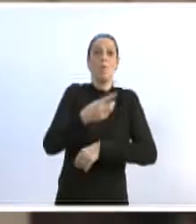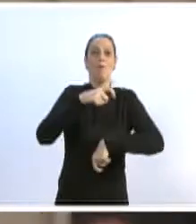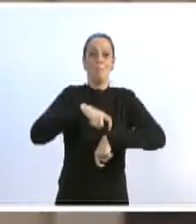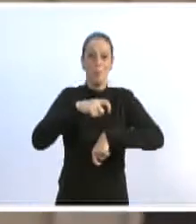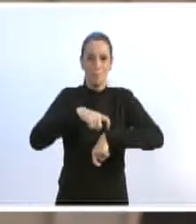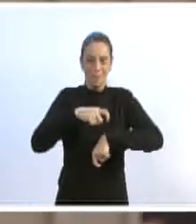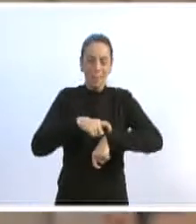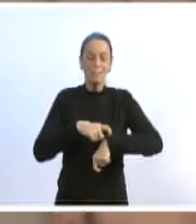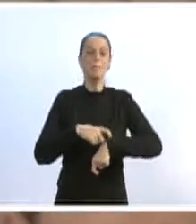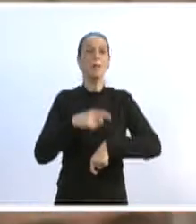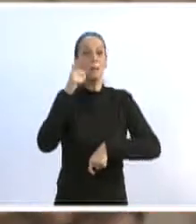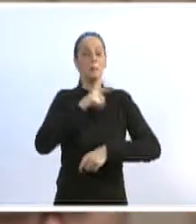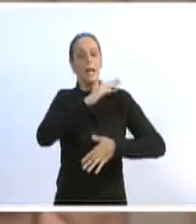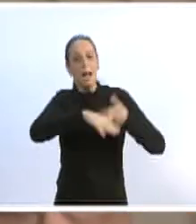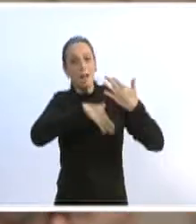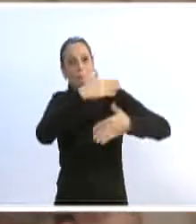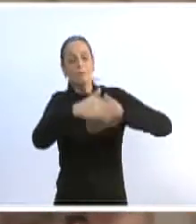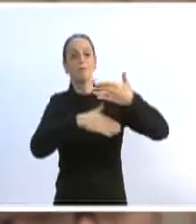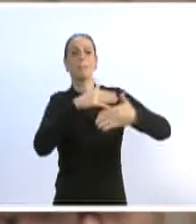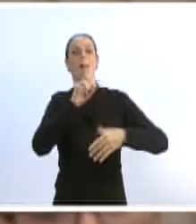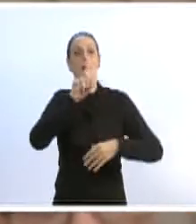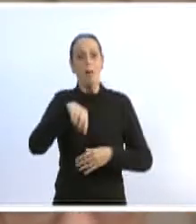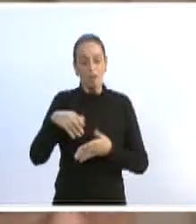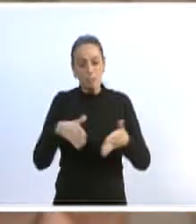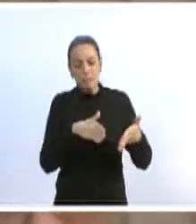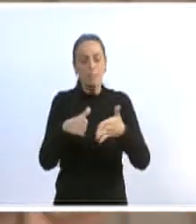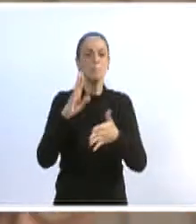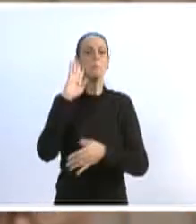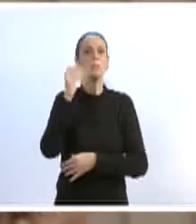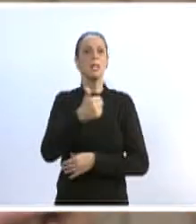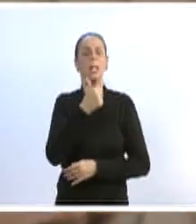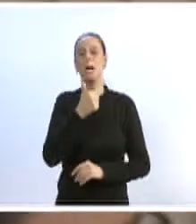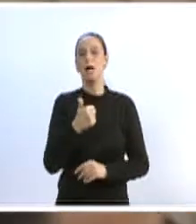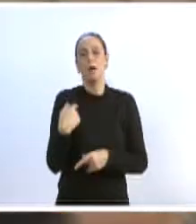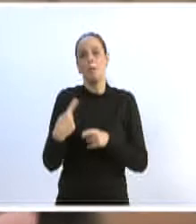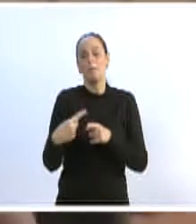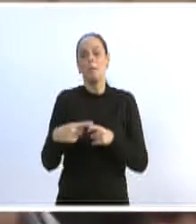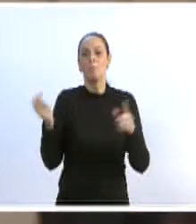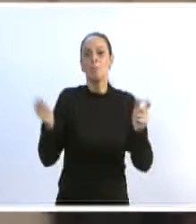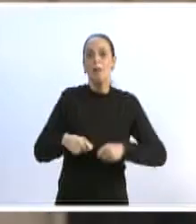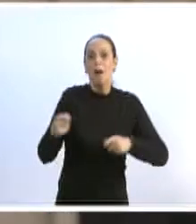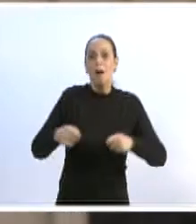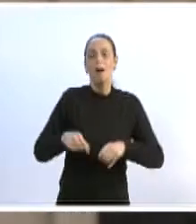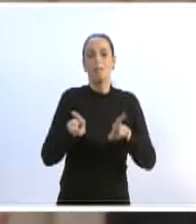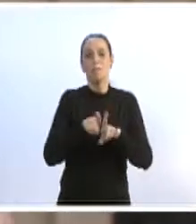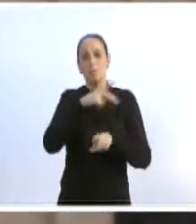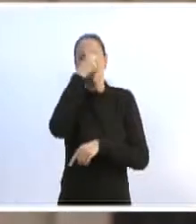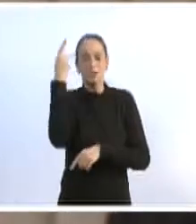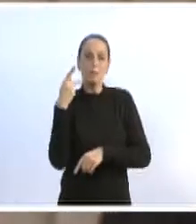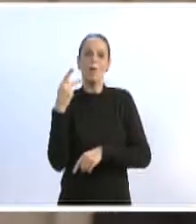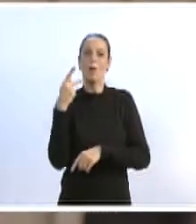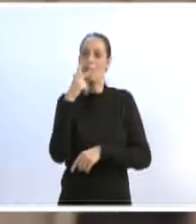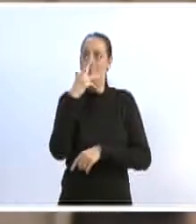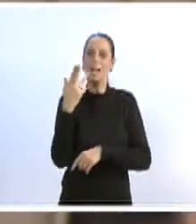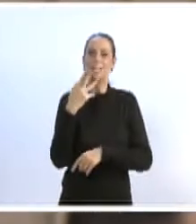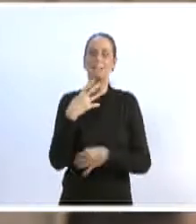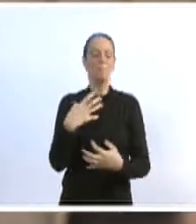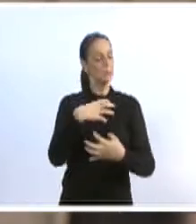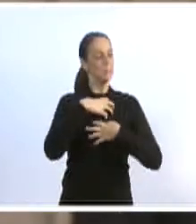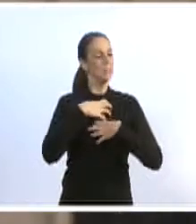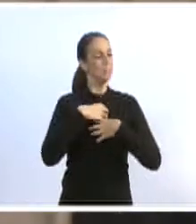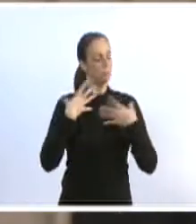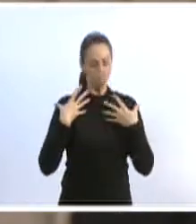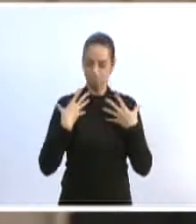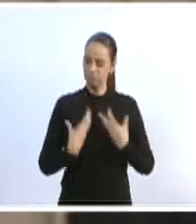tentava os significativos nichos com um caminho bem interessante sobretudo porque possibilita às pessoas viverem a cidade sentirem pertencentes da